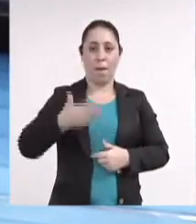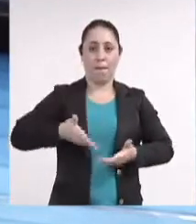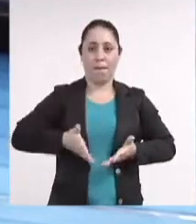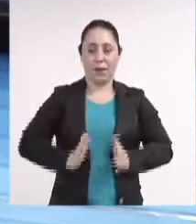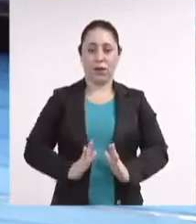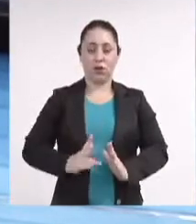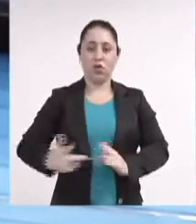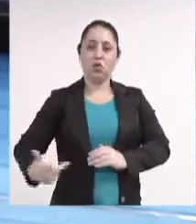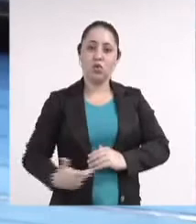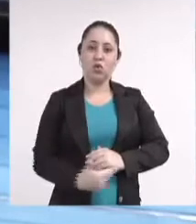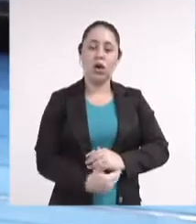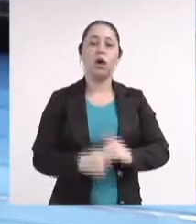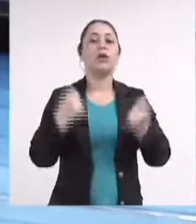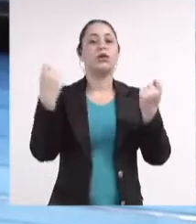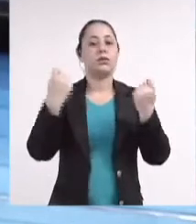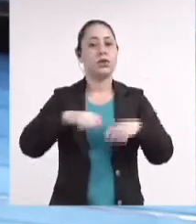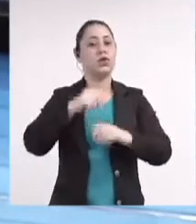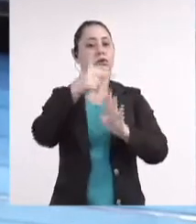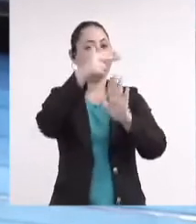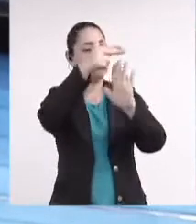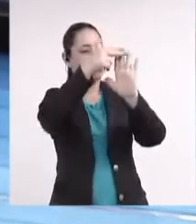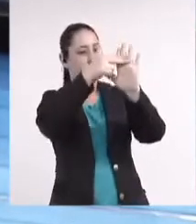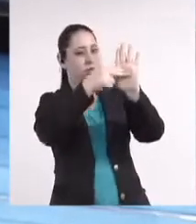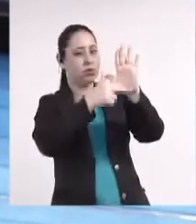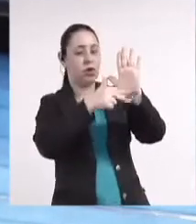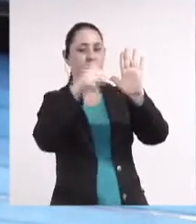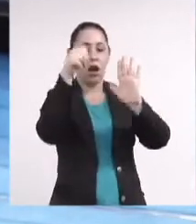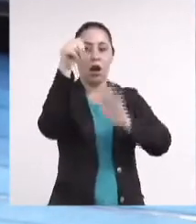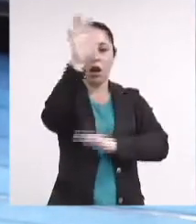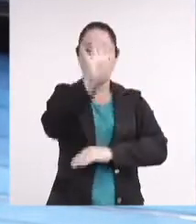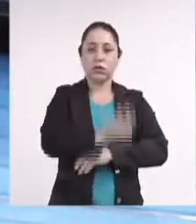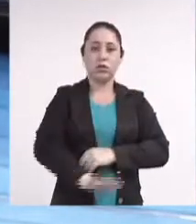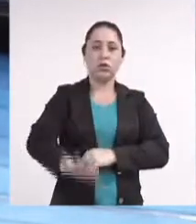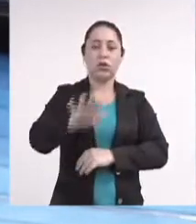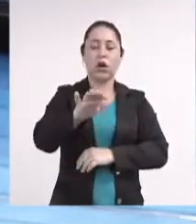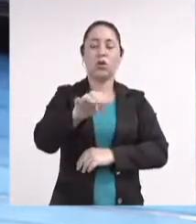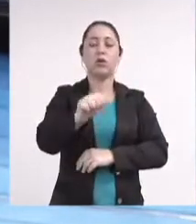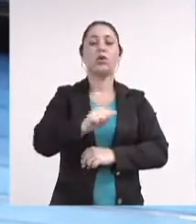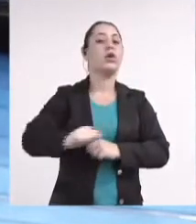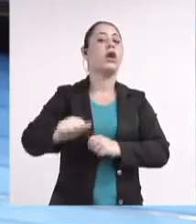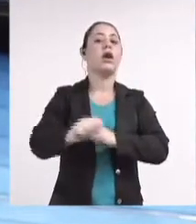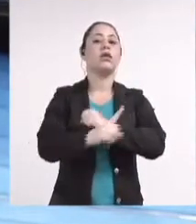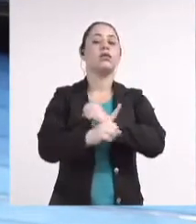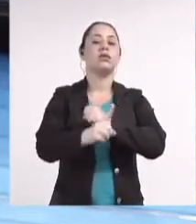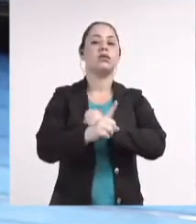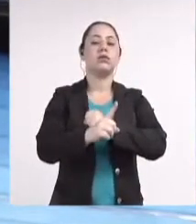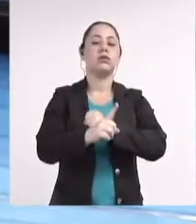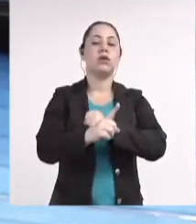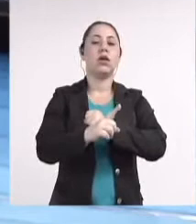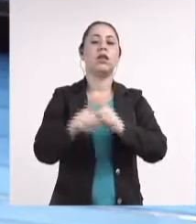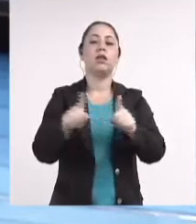ou cesárea deveria seguir aí as diretrizes nacionais de assistência ao parto normal. A